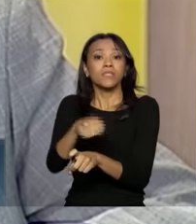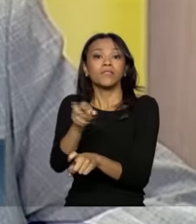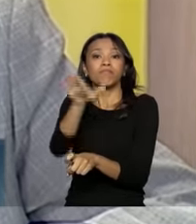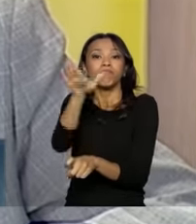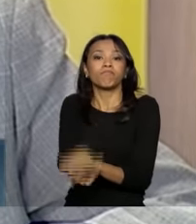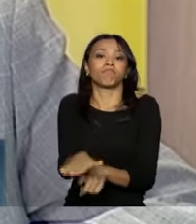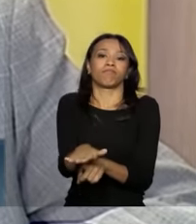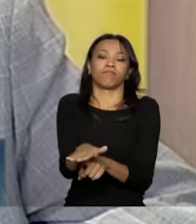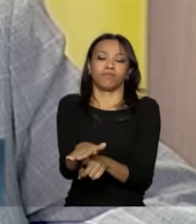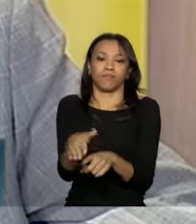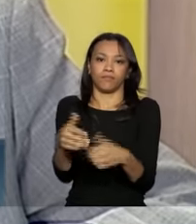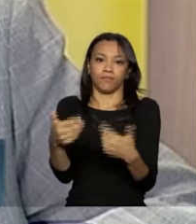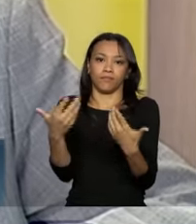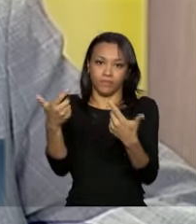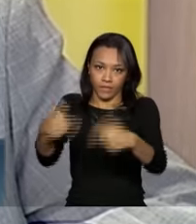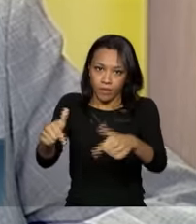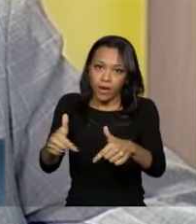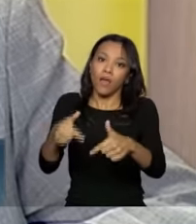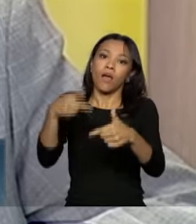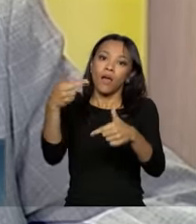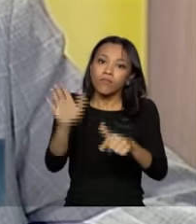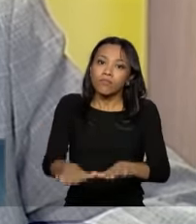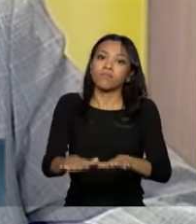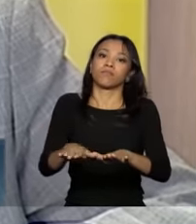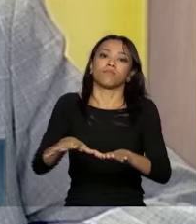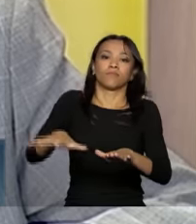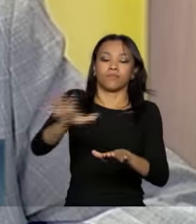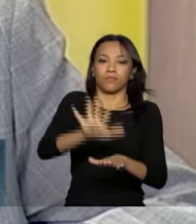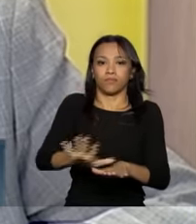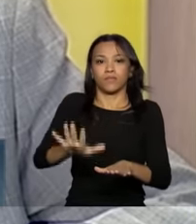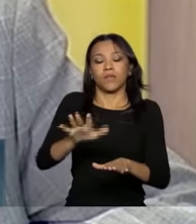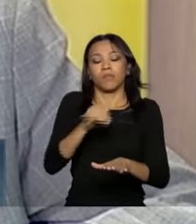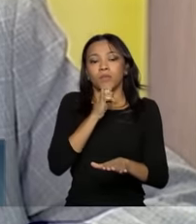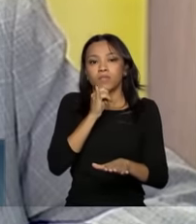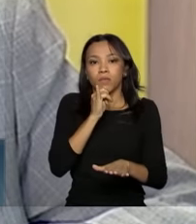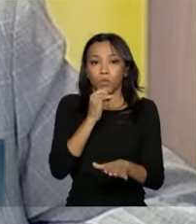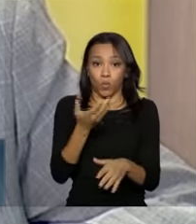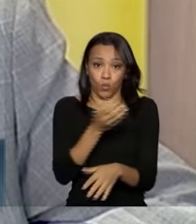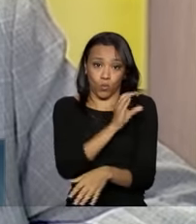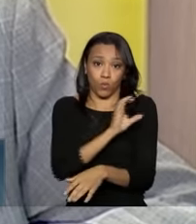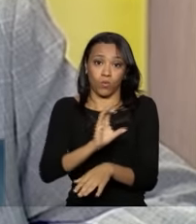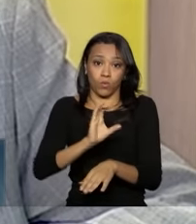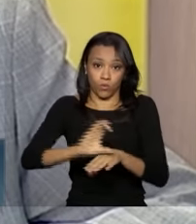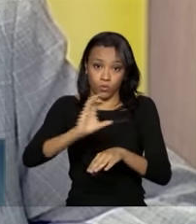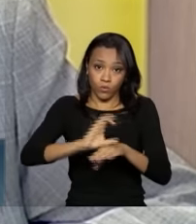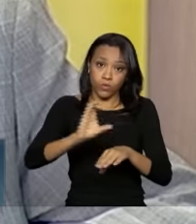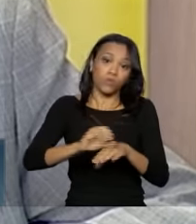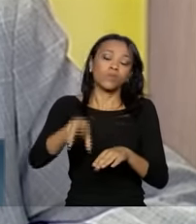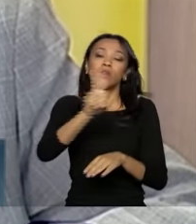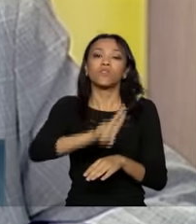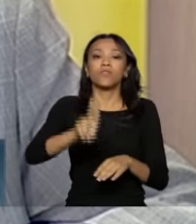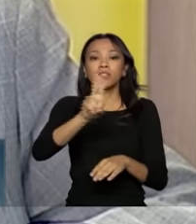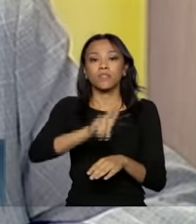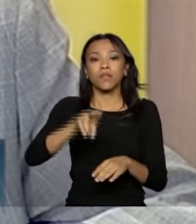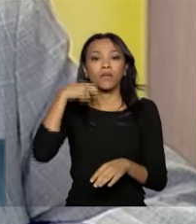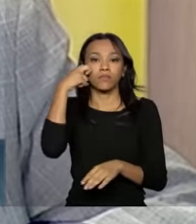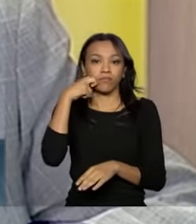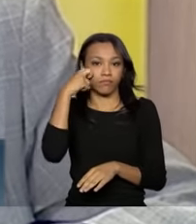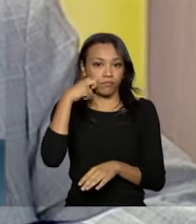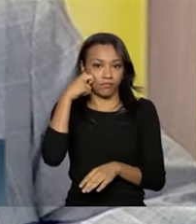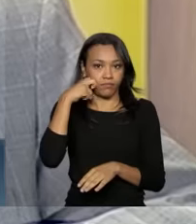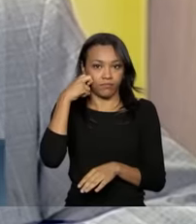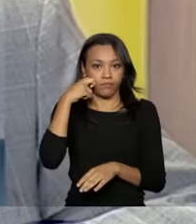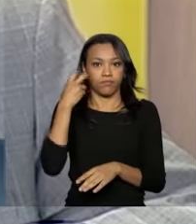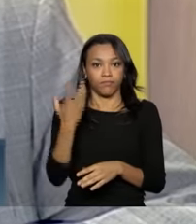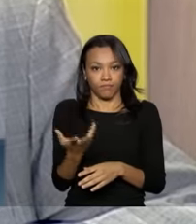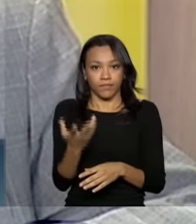região. Para dar um exemplo muito expressivo, o curso da UFRN, Federal do Rio Grande do Norte, criado em Caicó,